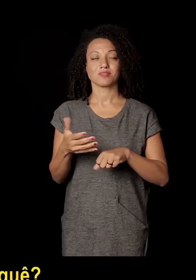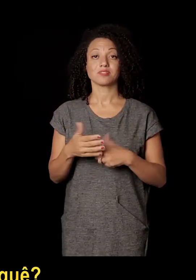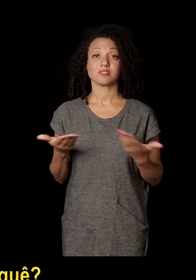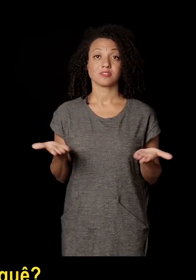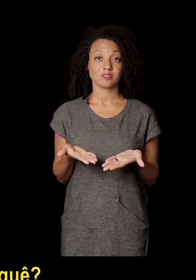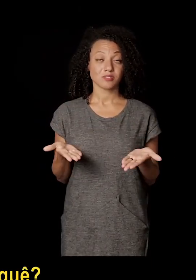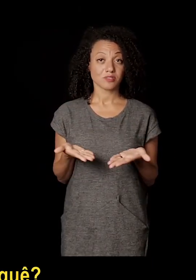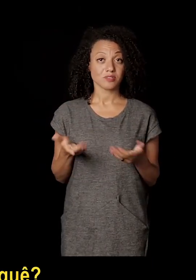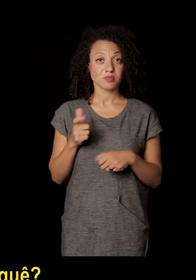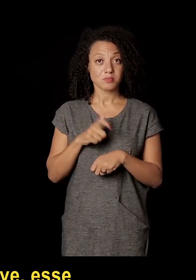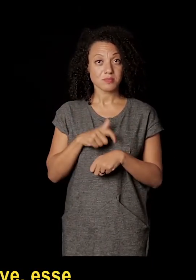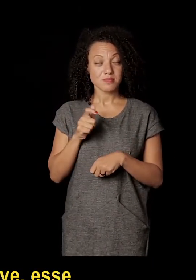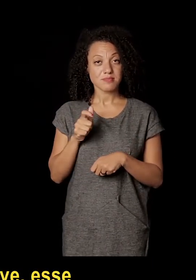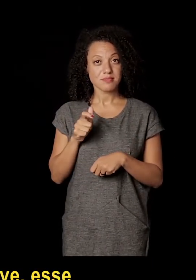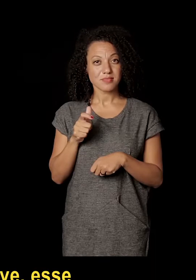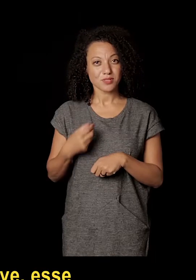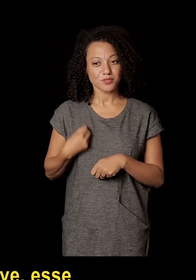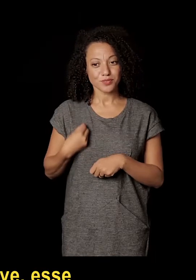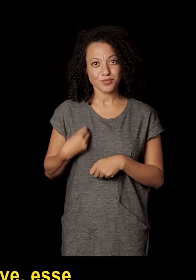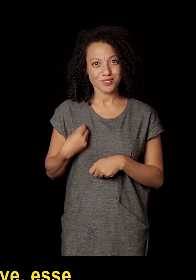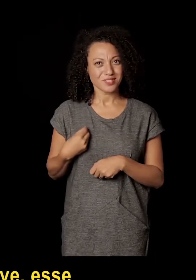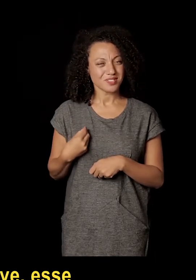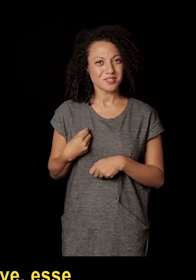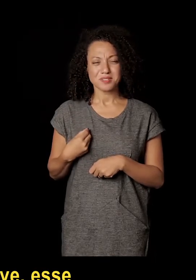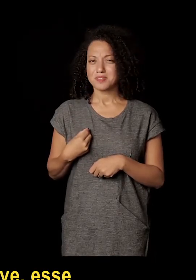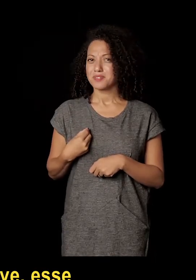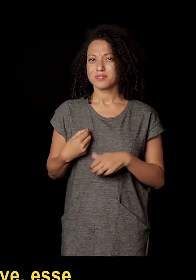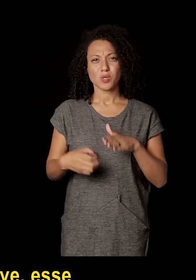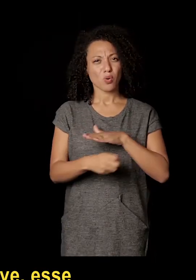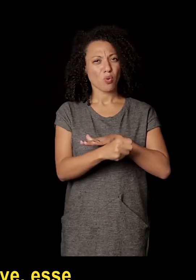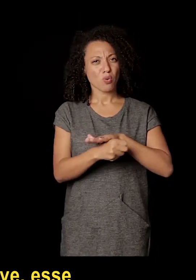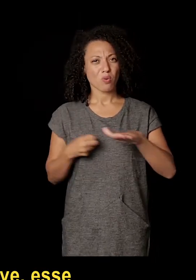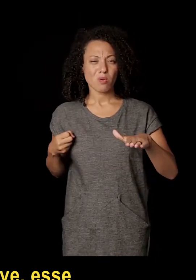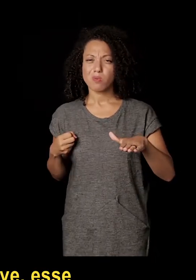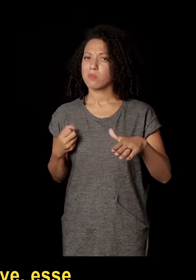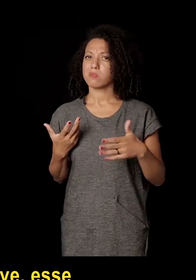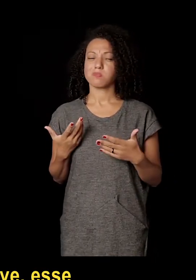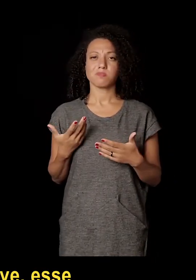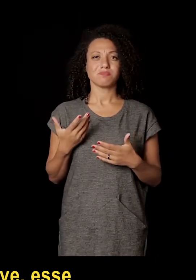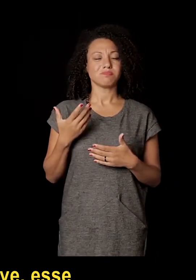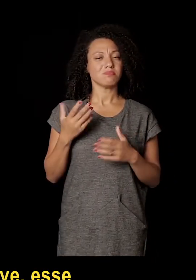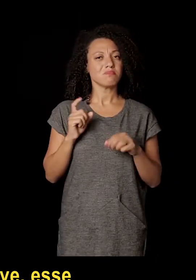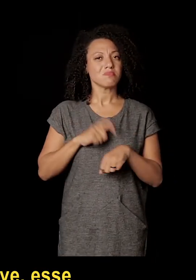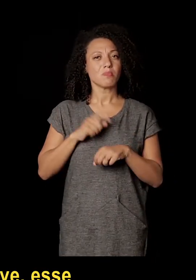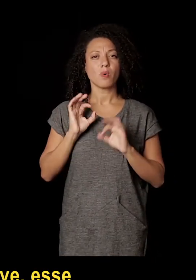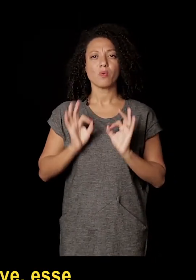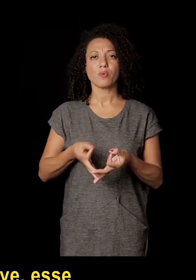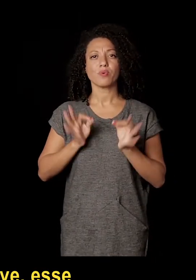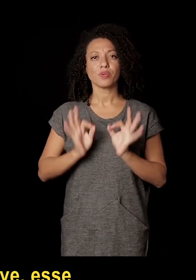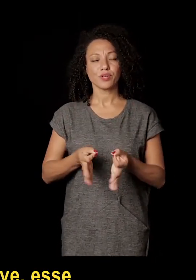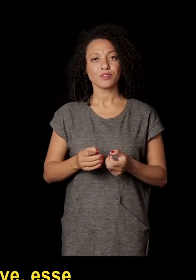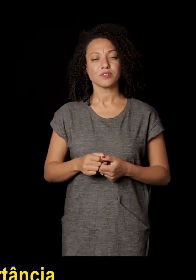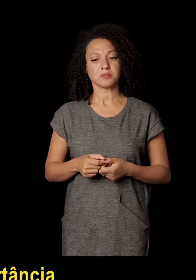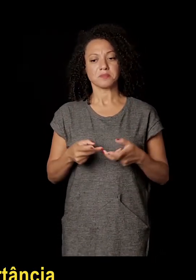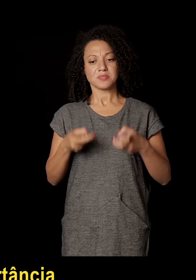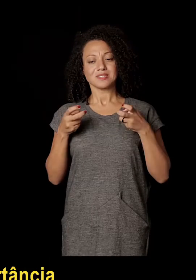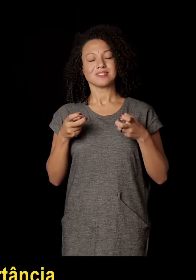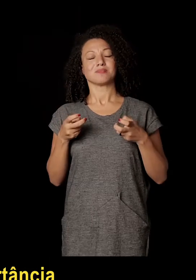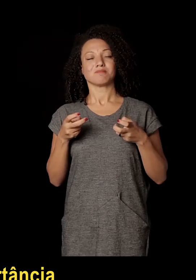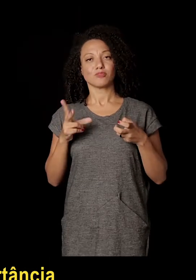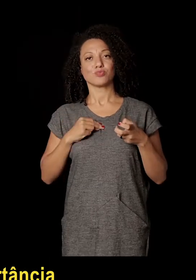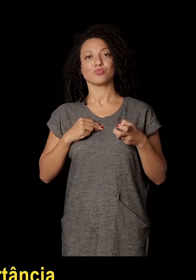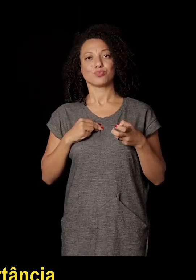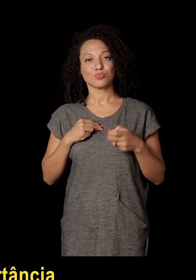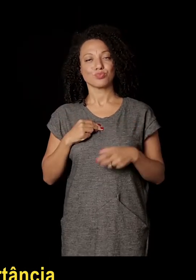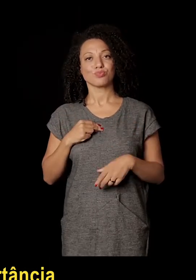agora, nesse momento que a gente vive esse estado golpista, esse momento horroroso, a gente se dá conta da